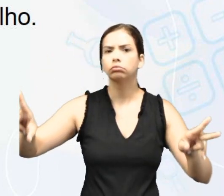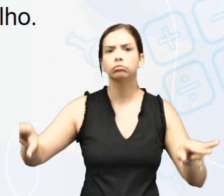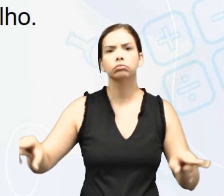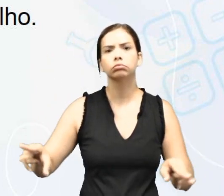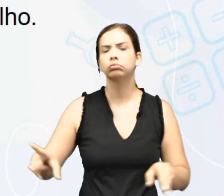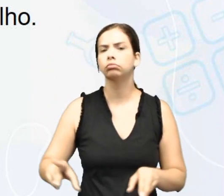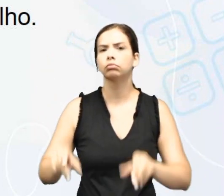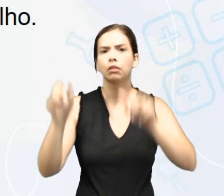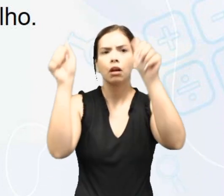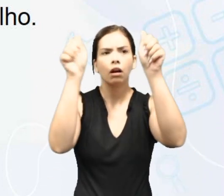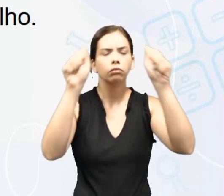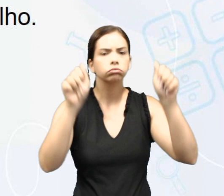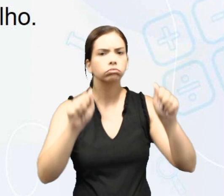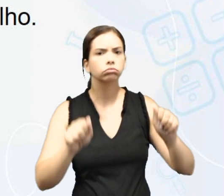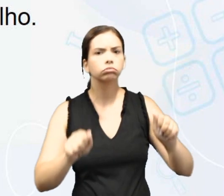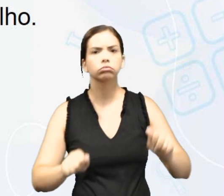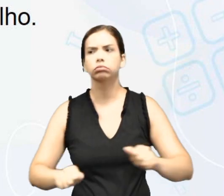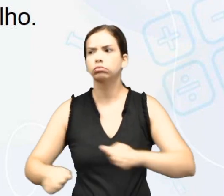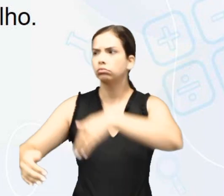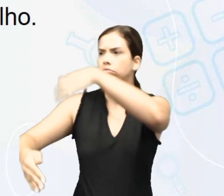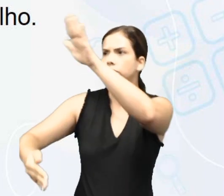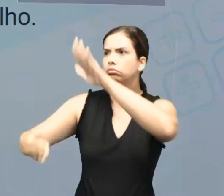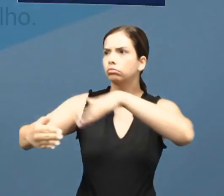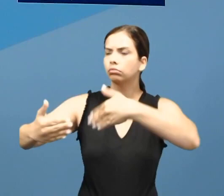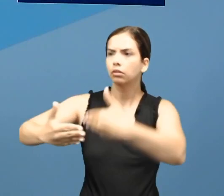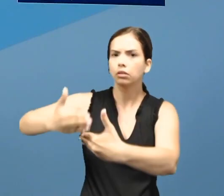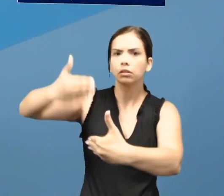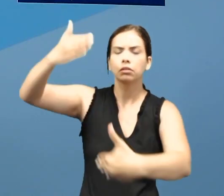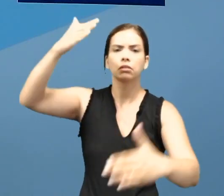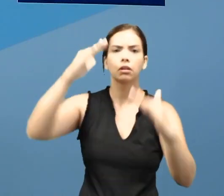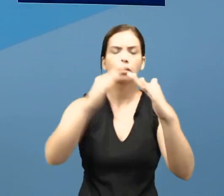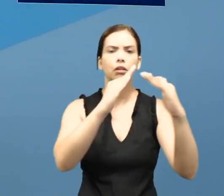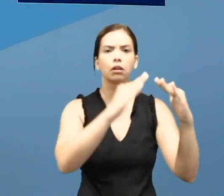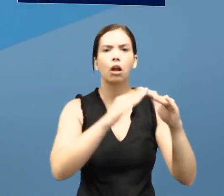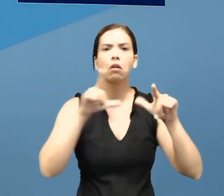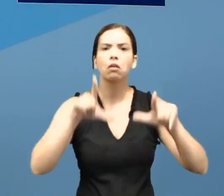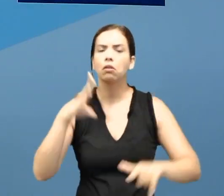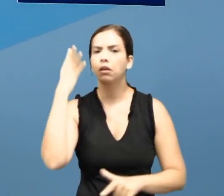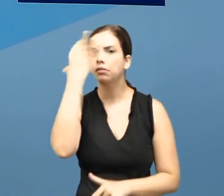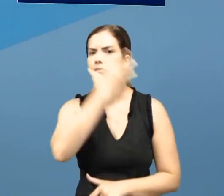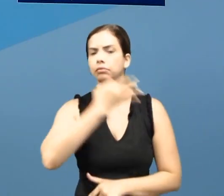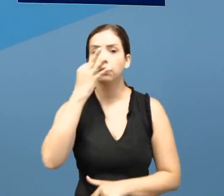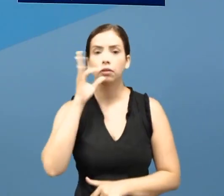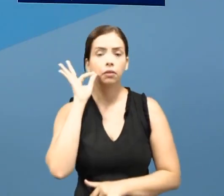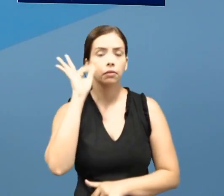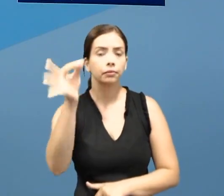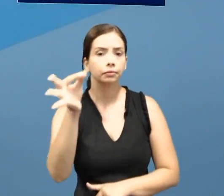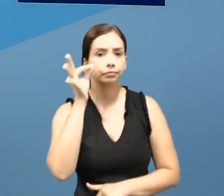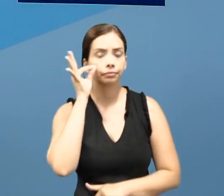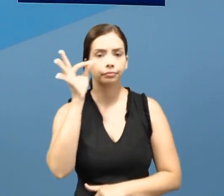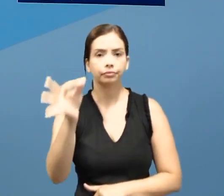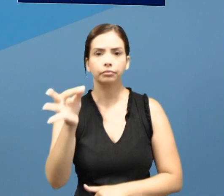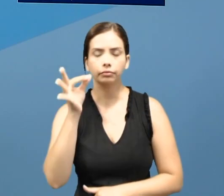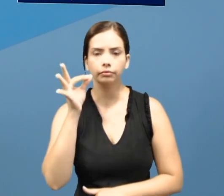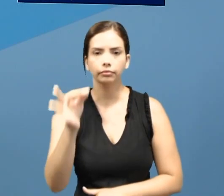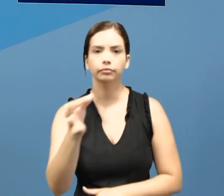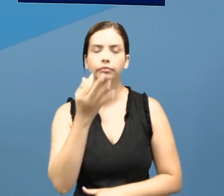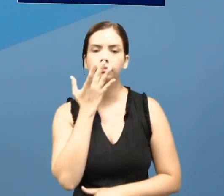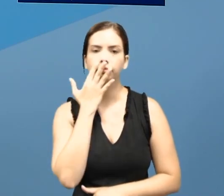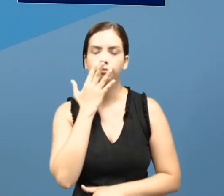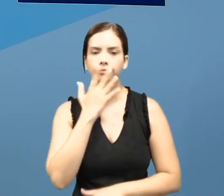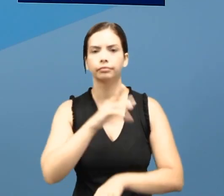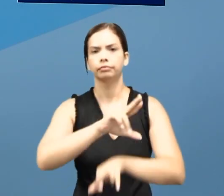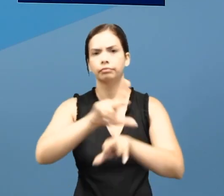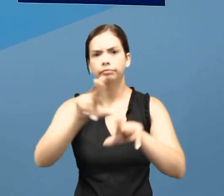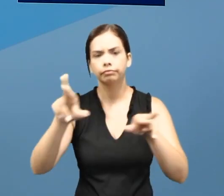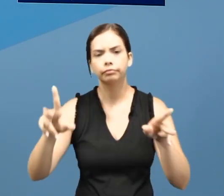nos muros, nas casas, então, e é um lugar muito bonito. Então, assim, que você pode observar, bastante colorido, né?